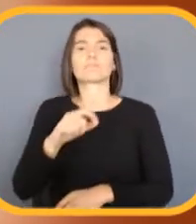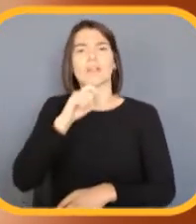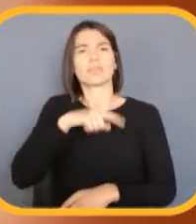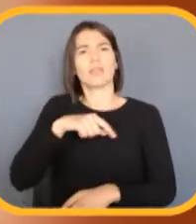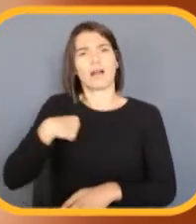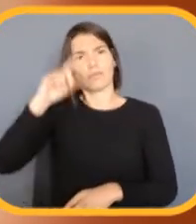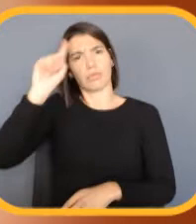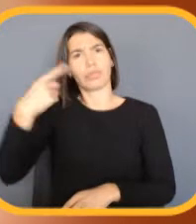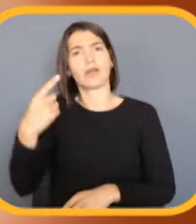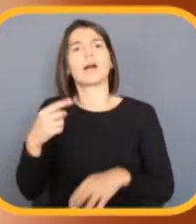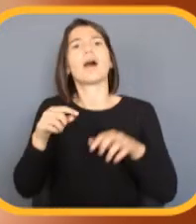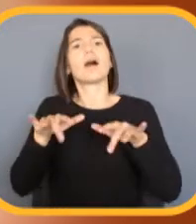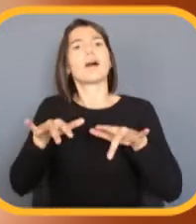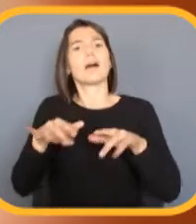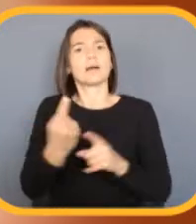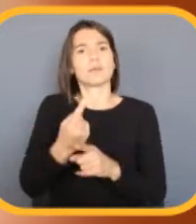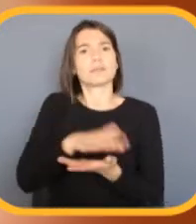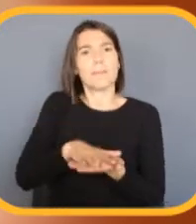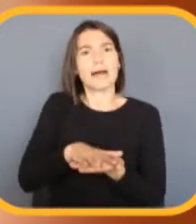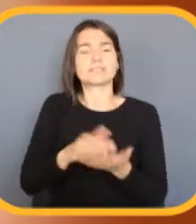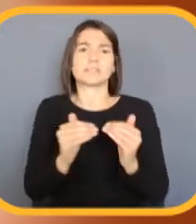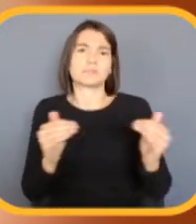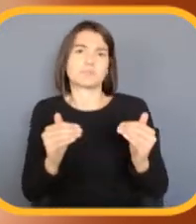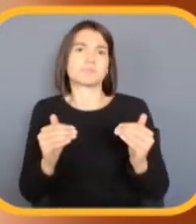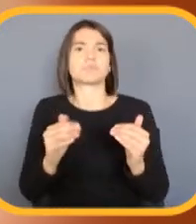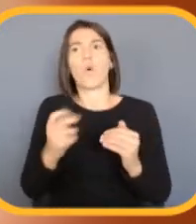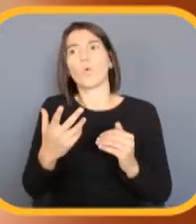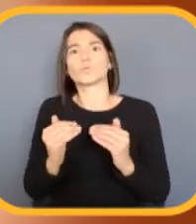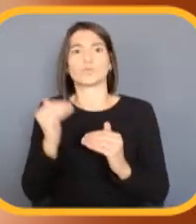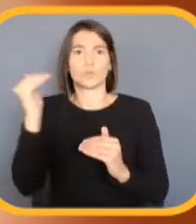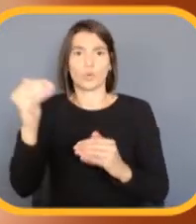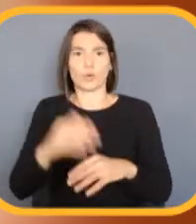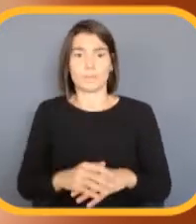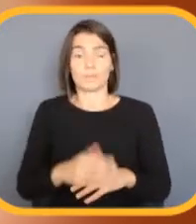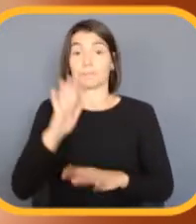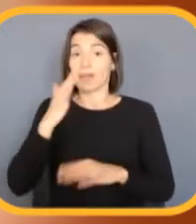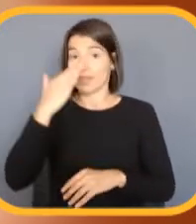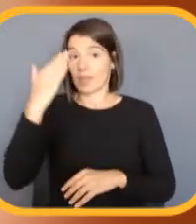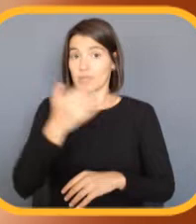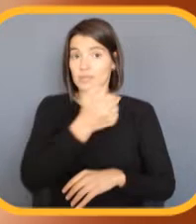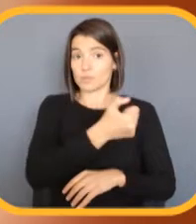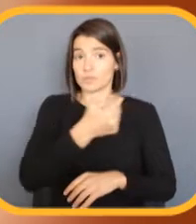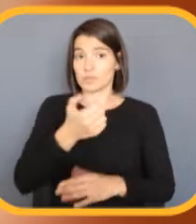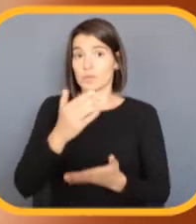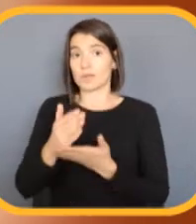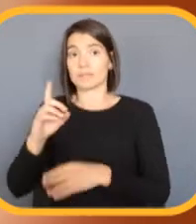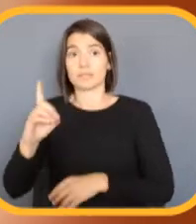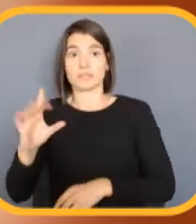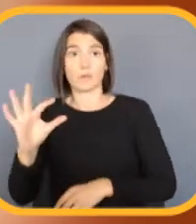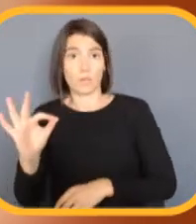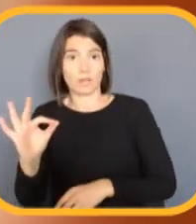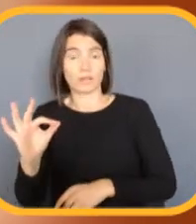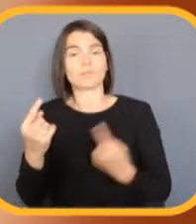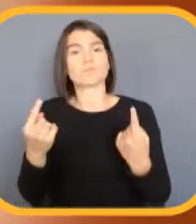anos possuía competências digitais de nível básico ou superior. No entanto, no intervalo entre os 55 e